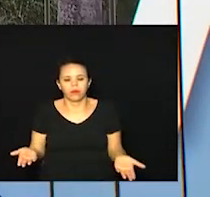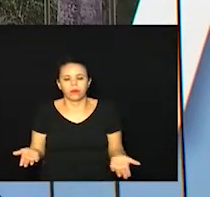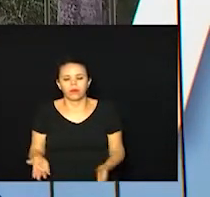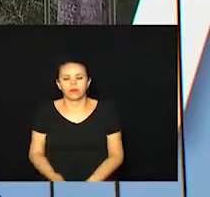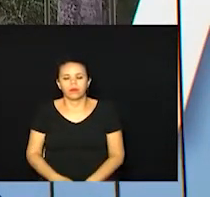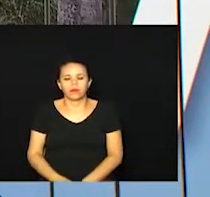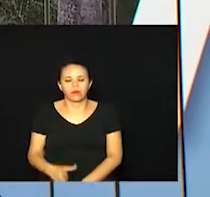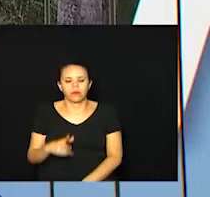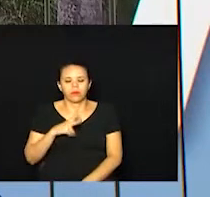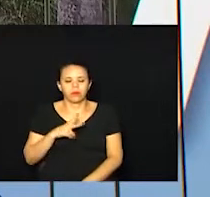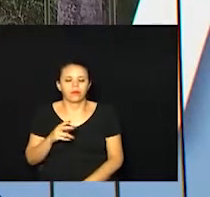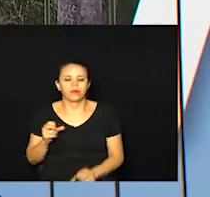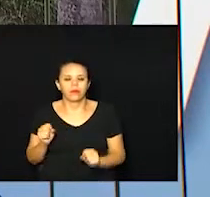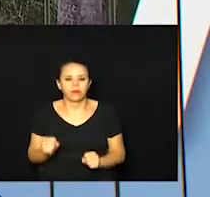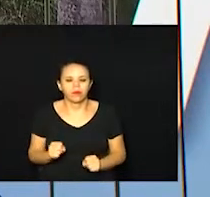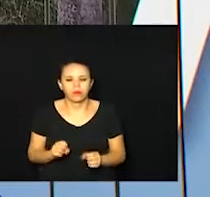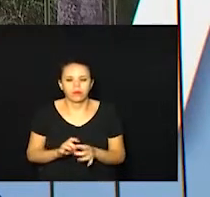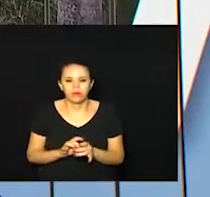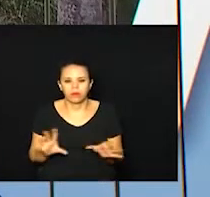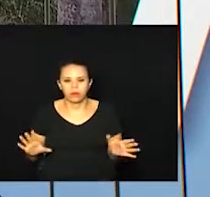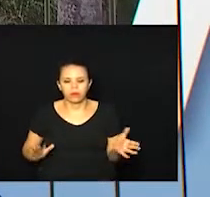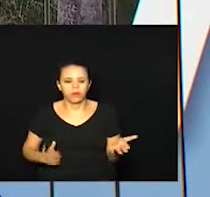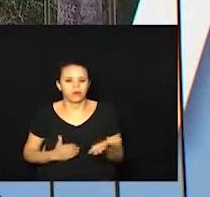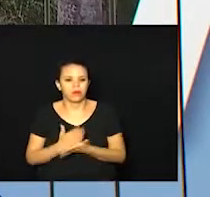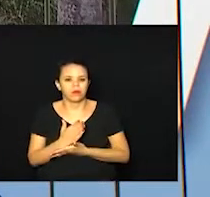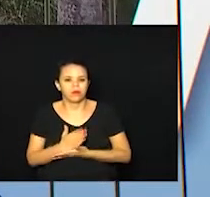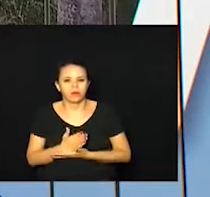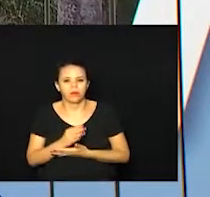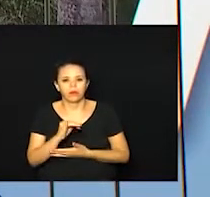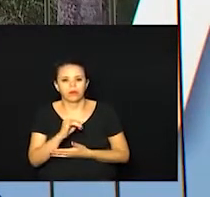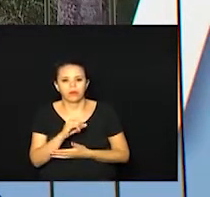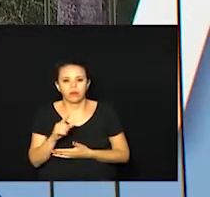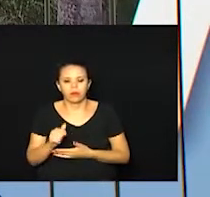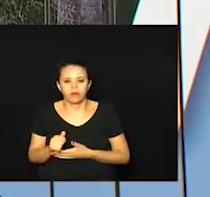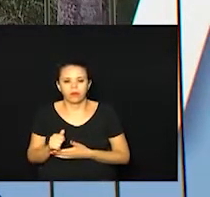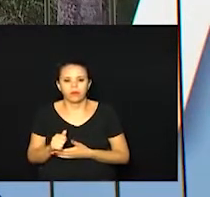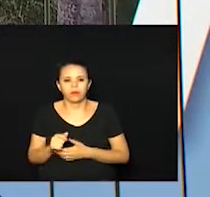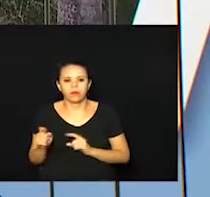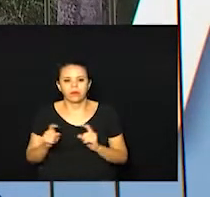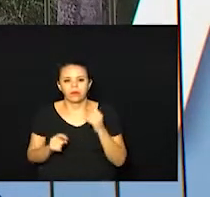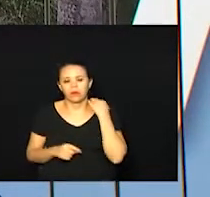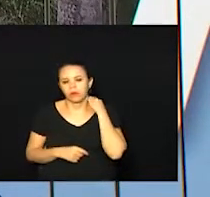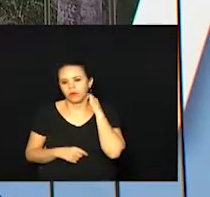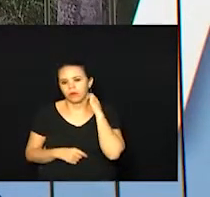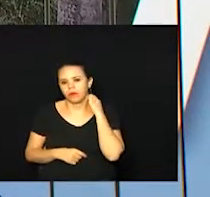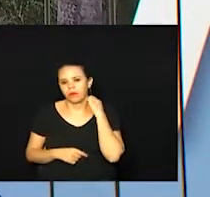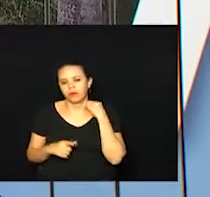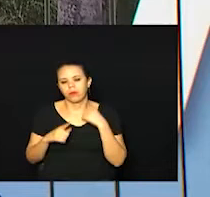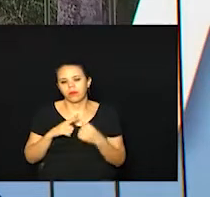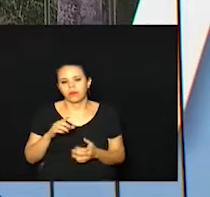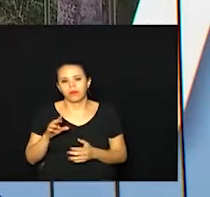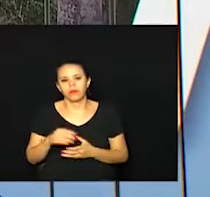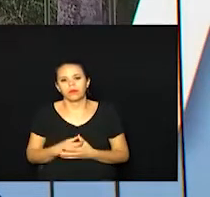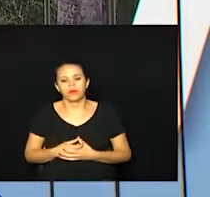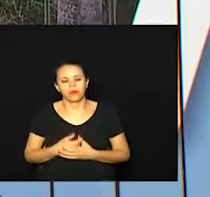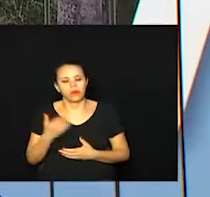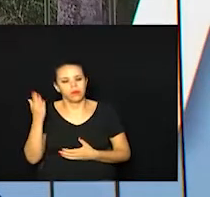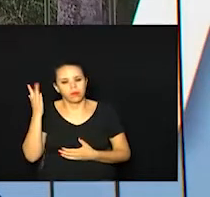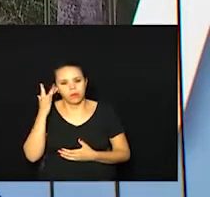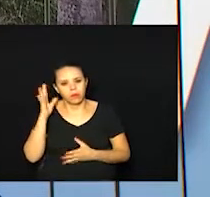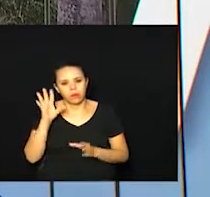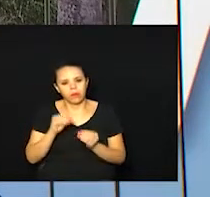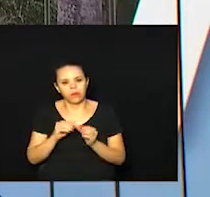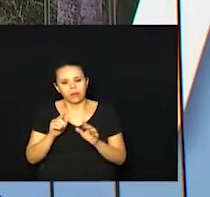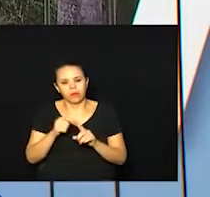carnaval particular estará autorizado. Então, Isa, nessa reunião, nós tiramos que final